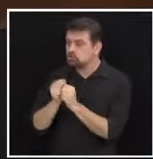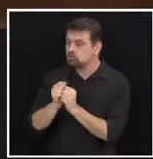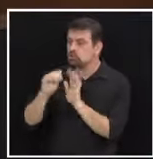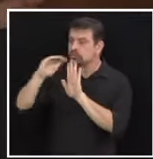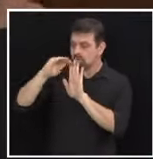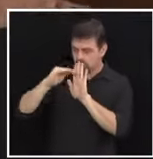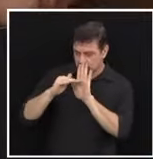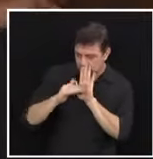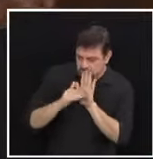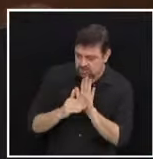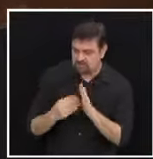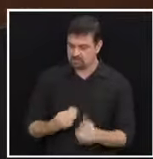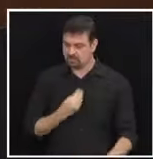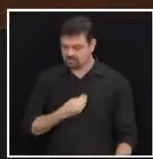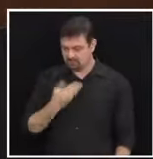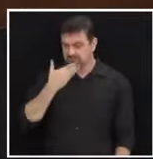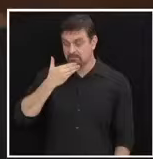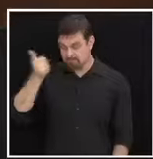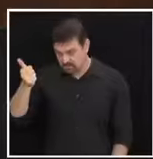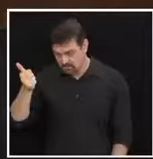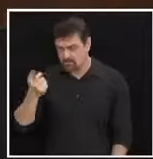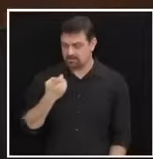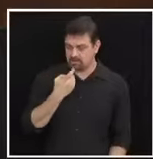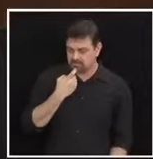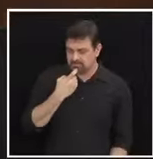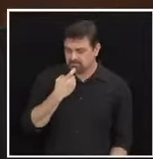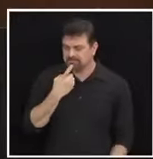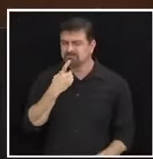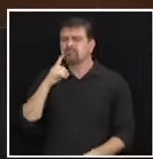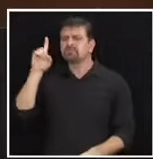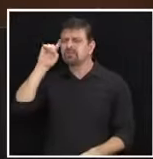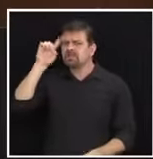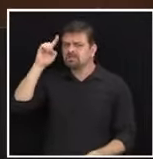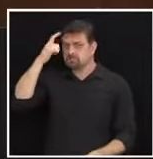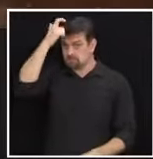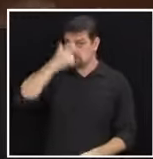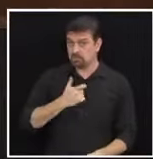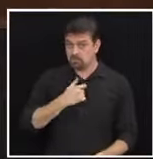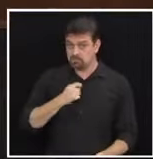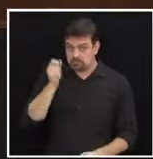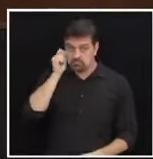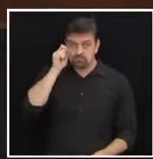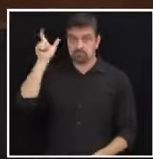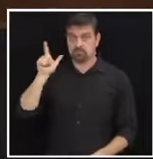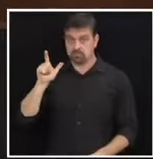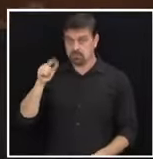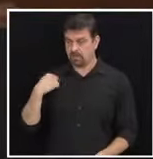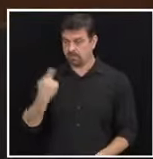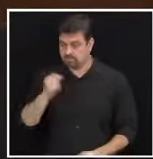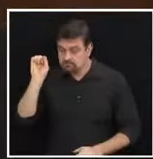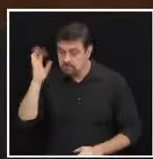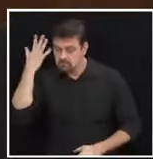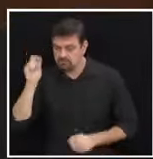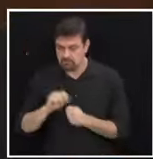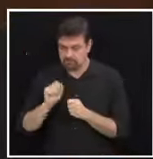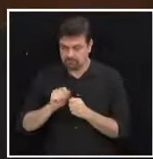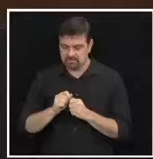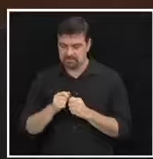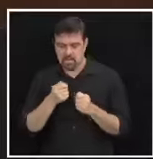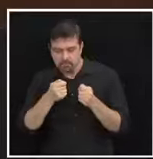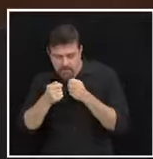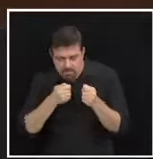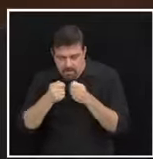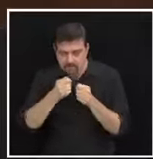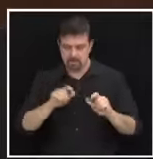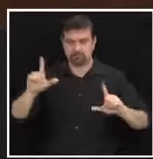né, o Viva Melhor, e naquele dia eu fiquei até muito impressionada, por isso acho que a gente resolveu fazer, a gente trouxe isso